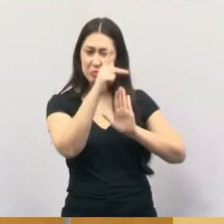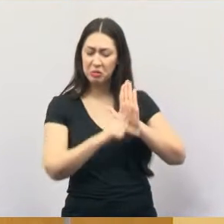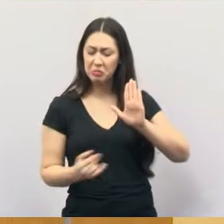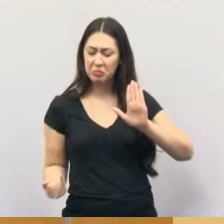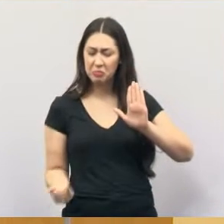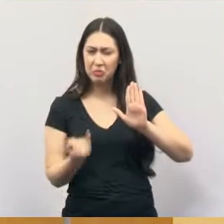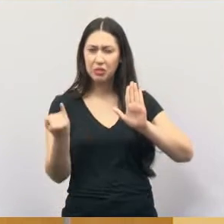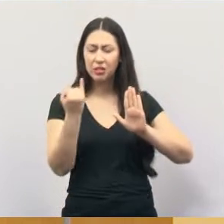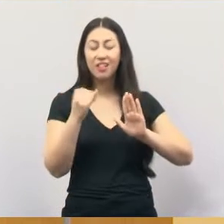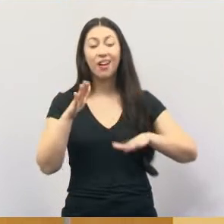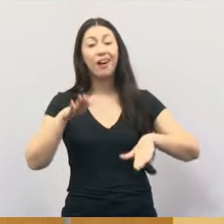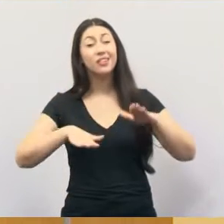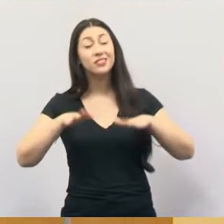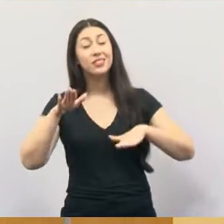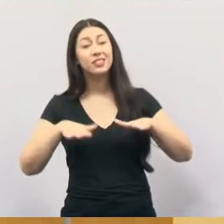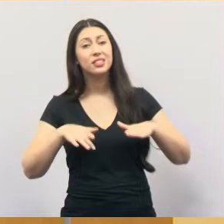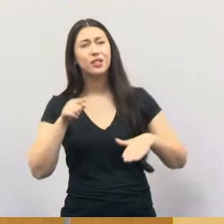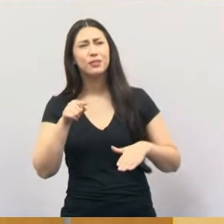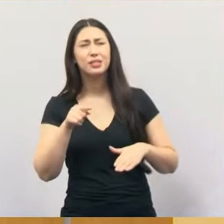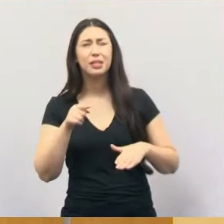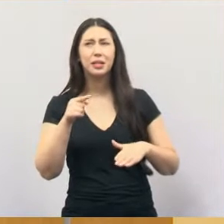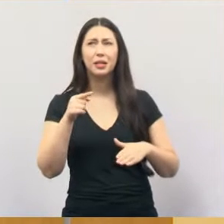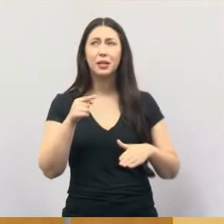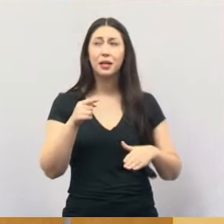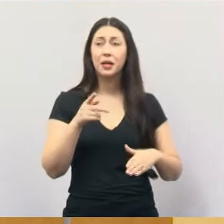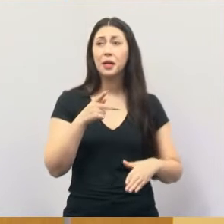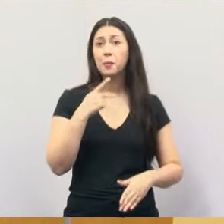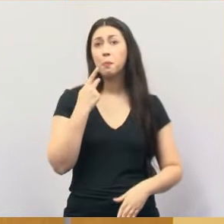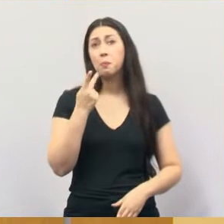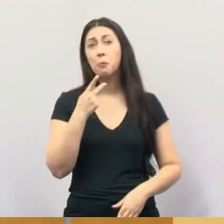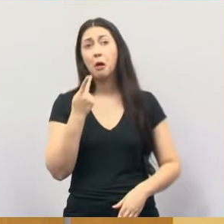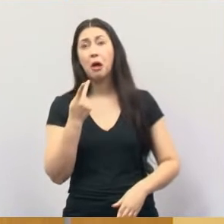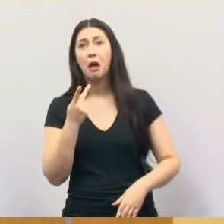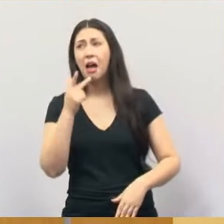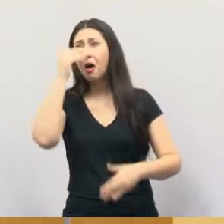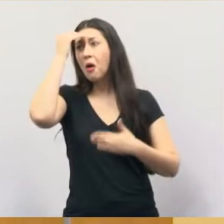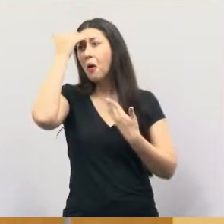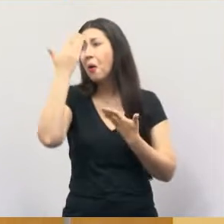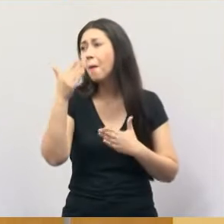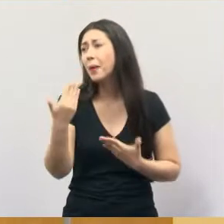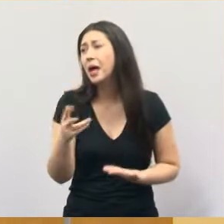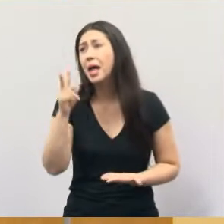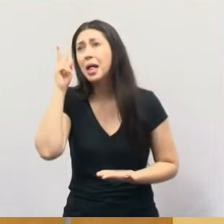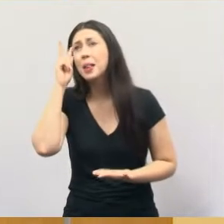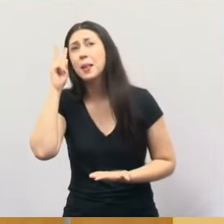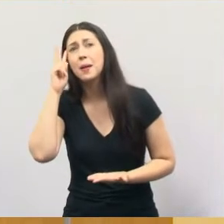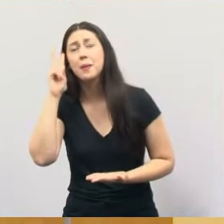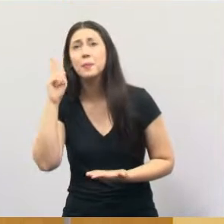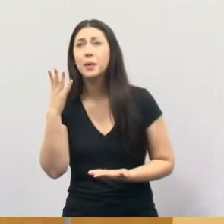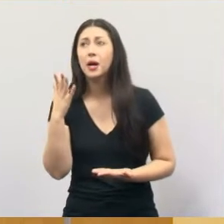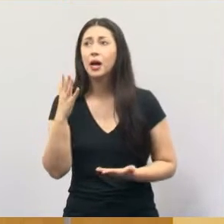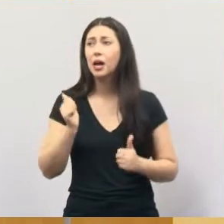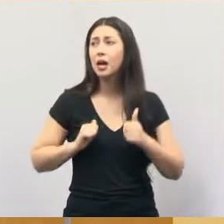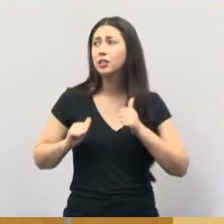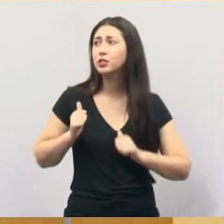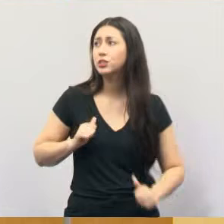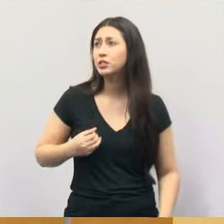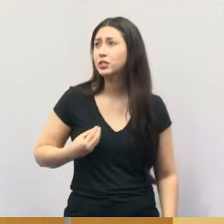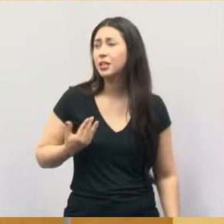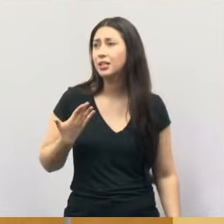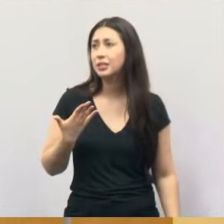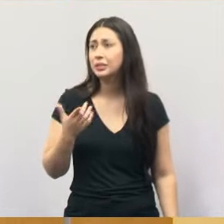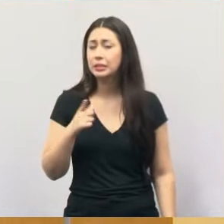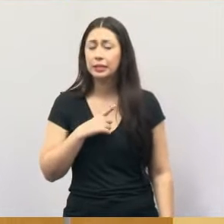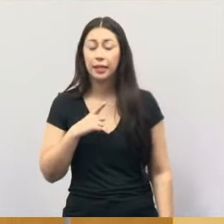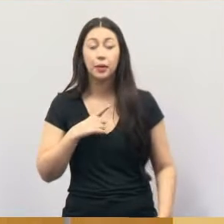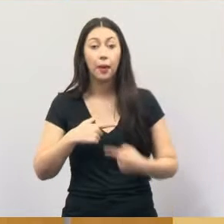projeto. Às vezes você fala homenagear um artista é lembrar que o artista existe. E tive uma